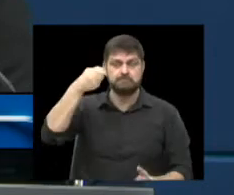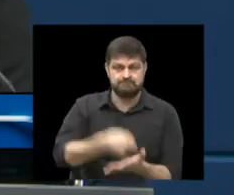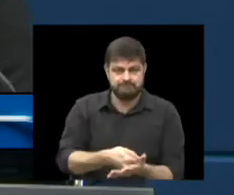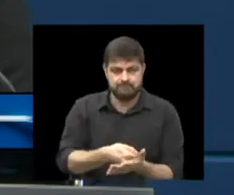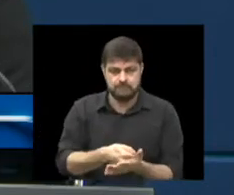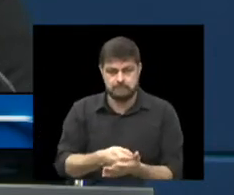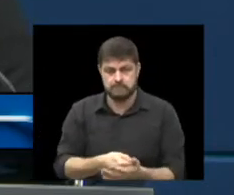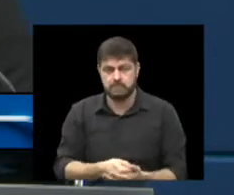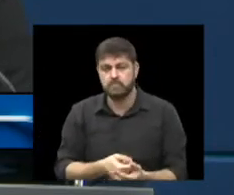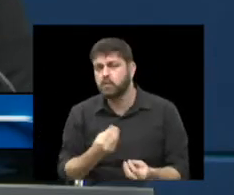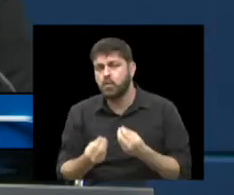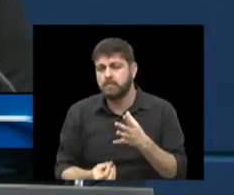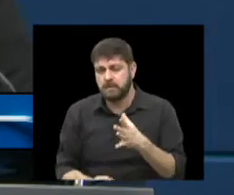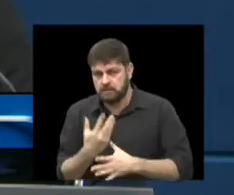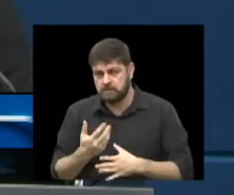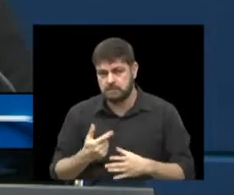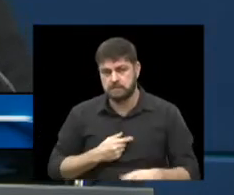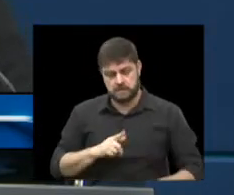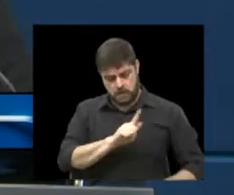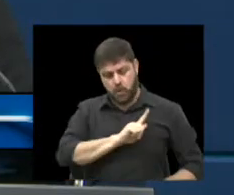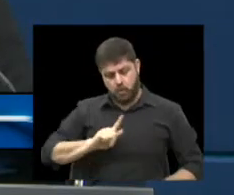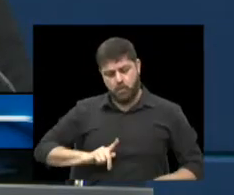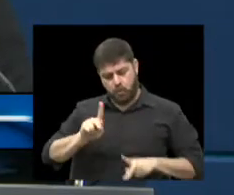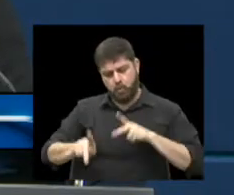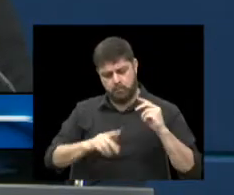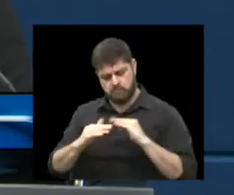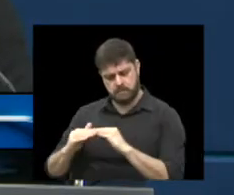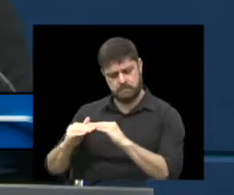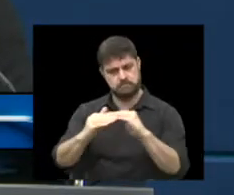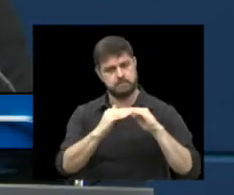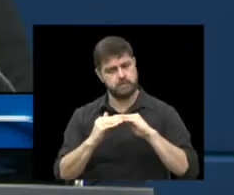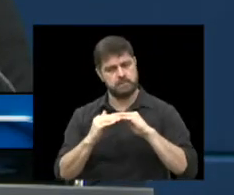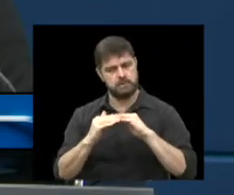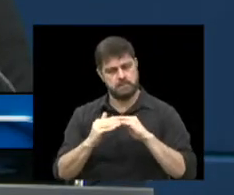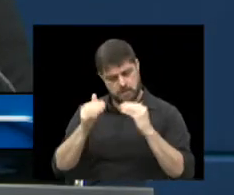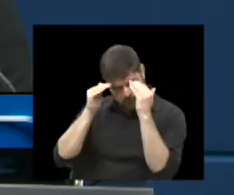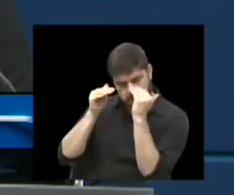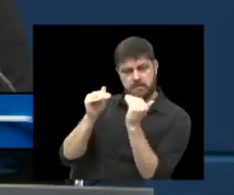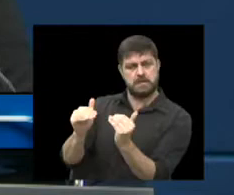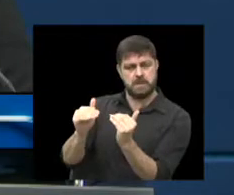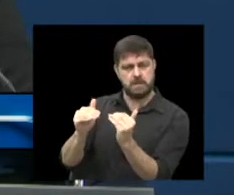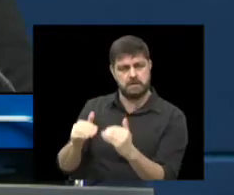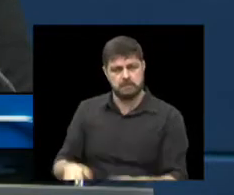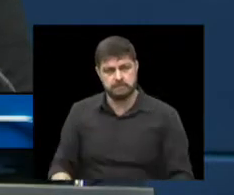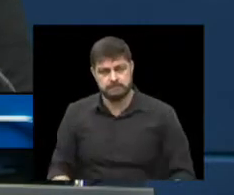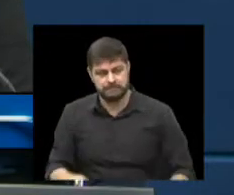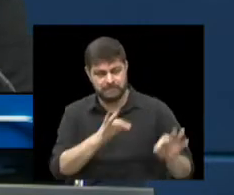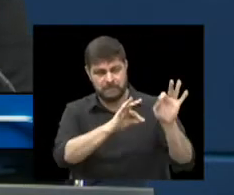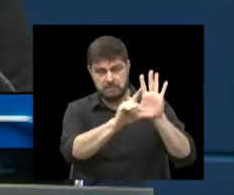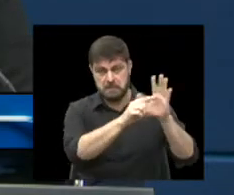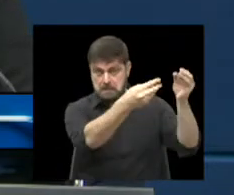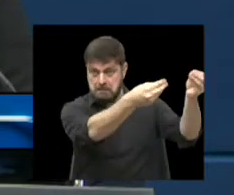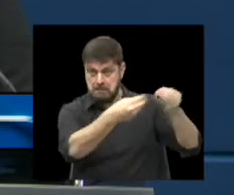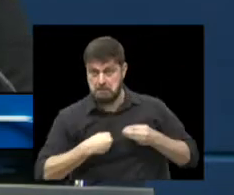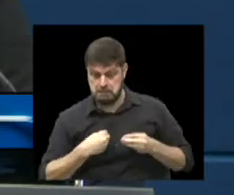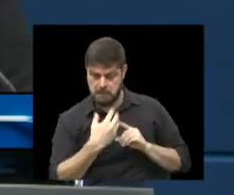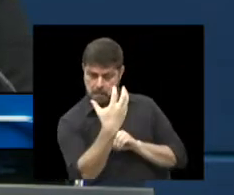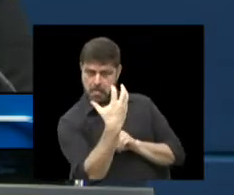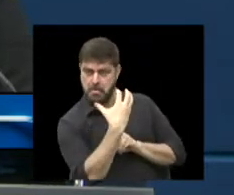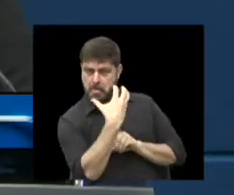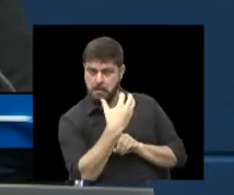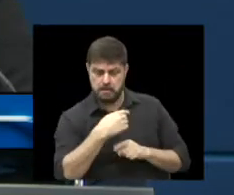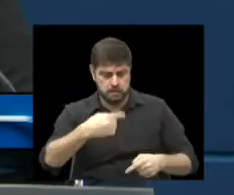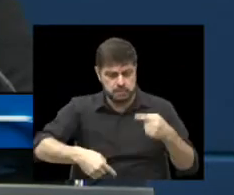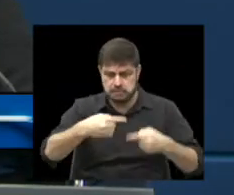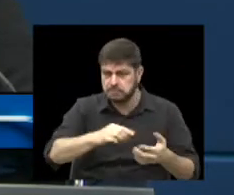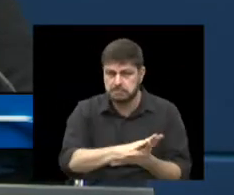sejam processos democráticos. Esse projeto veio de cima para baixo, sem nenhuma